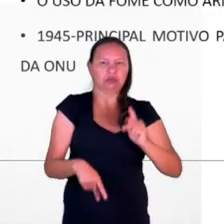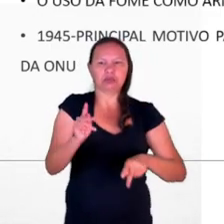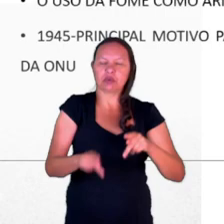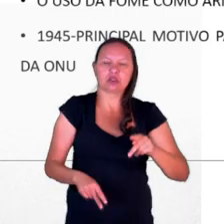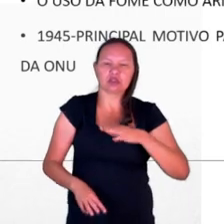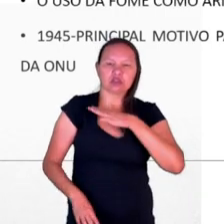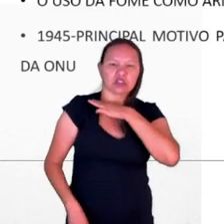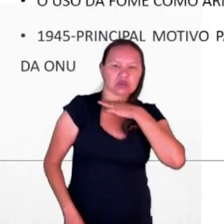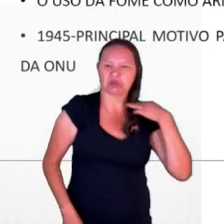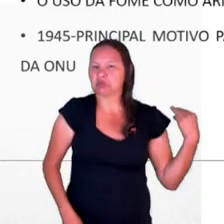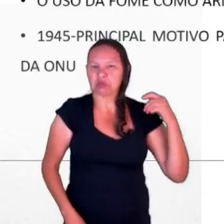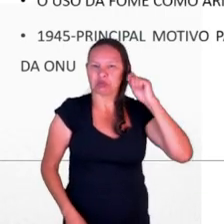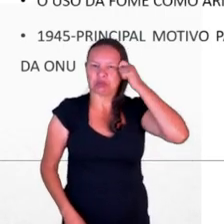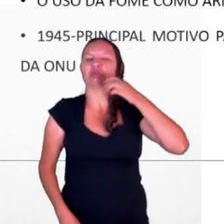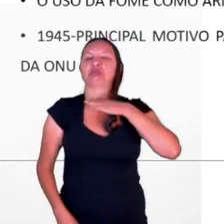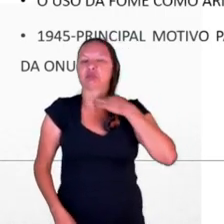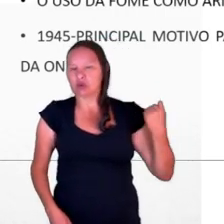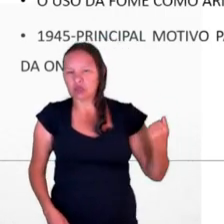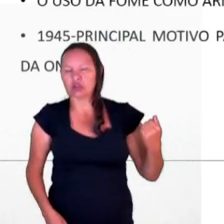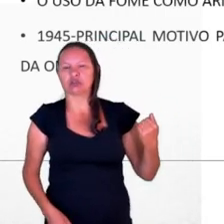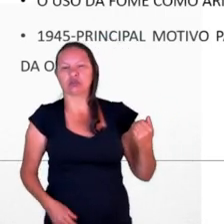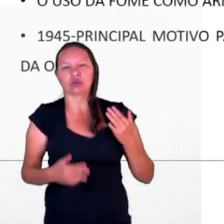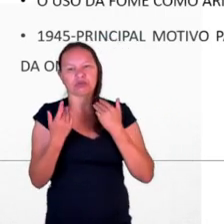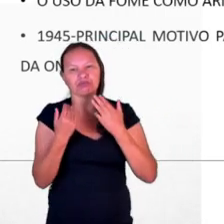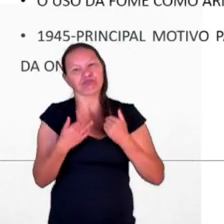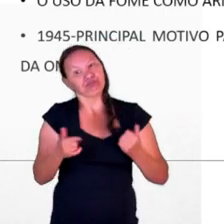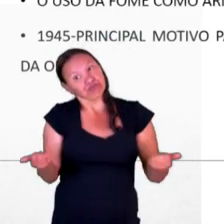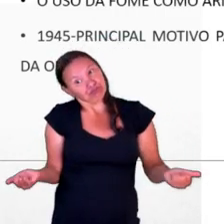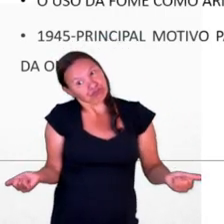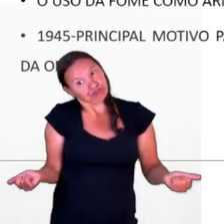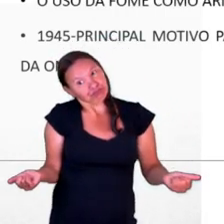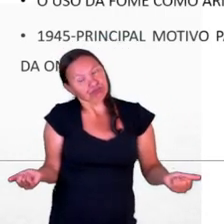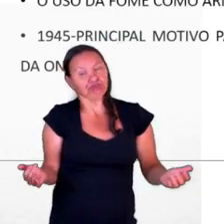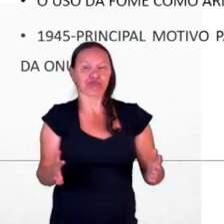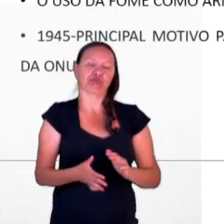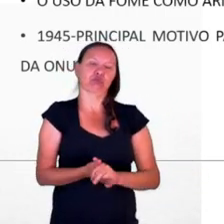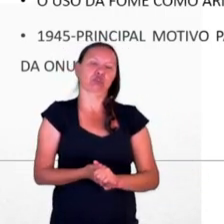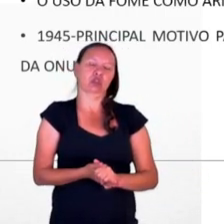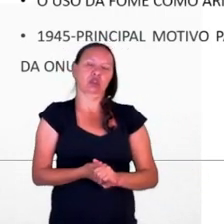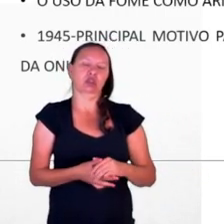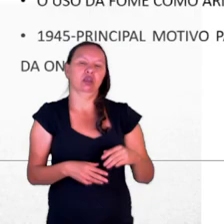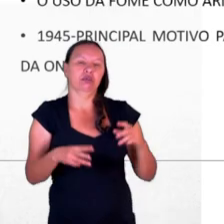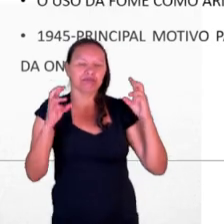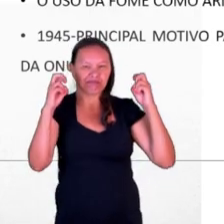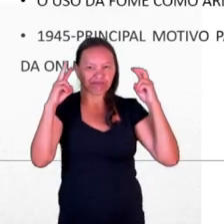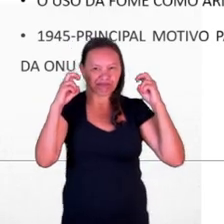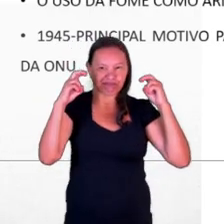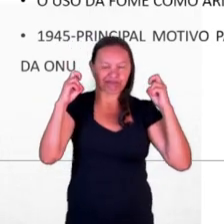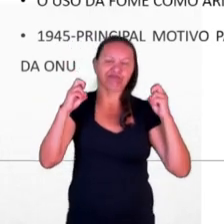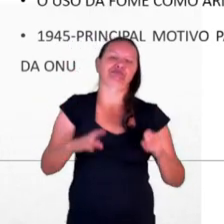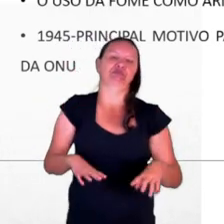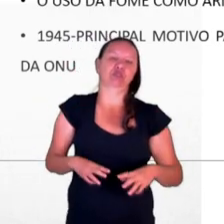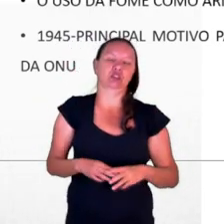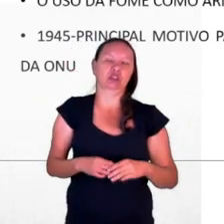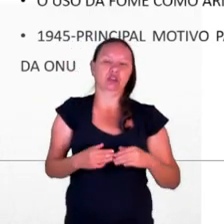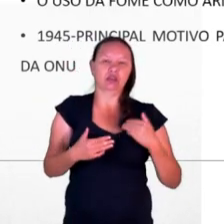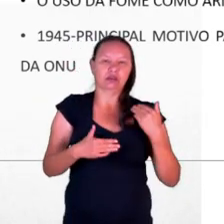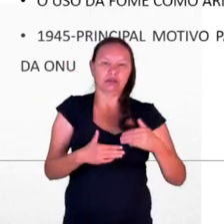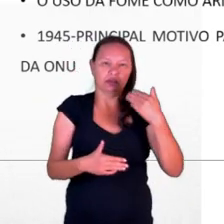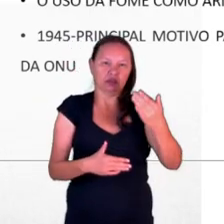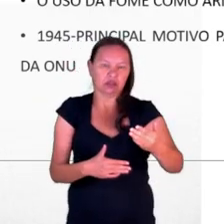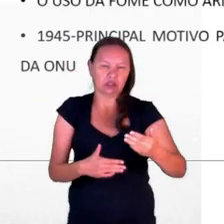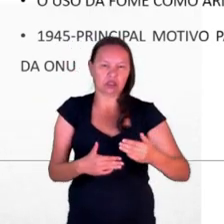de fome né e Infelizmente essa situação ainda ocorre e nós vamos ver isso a